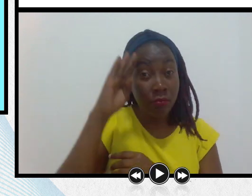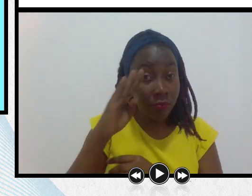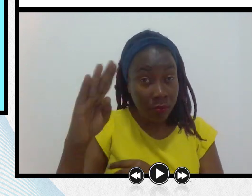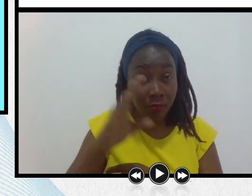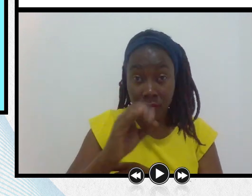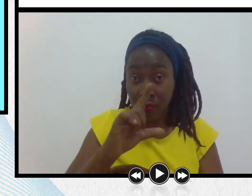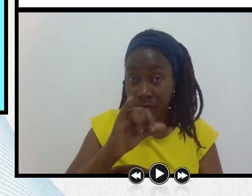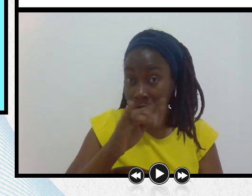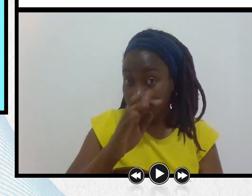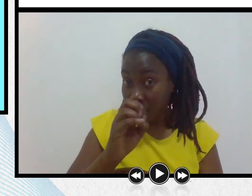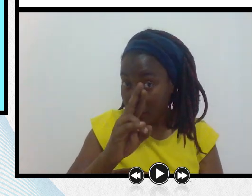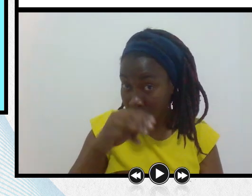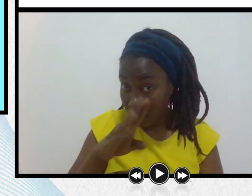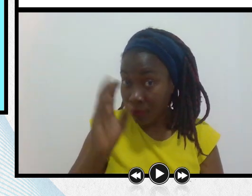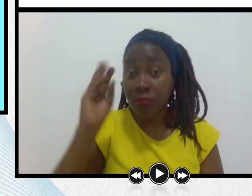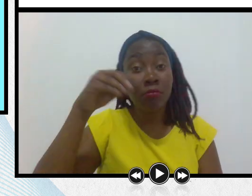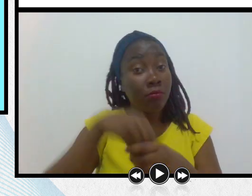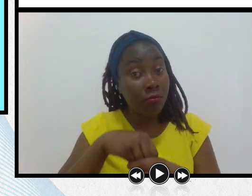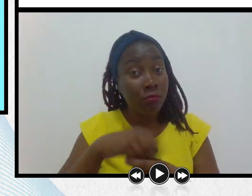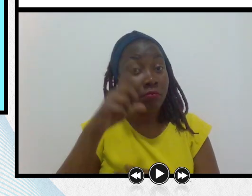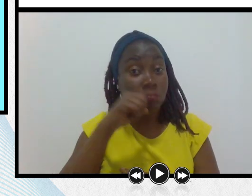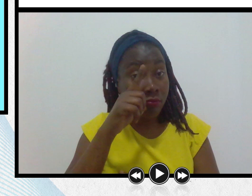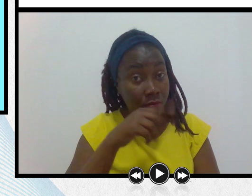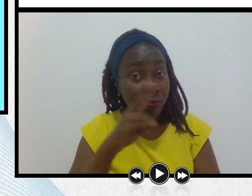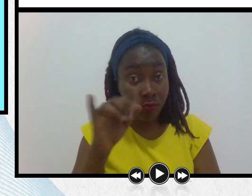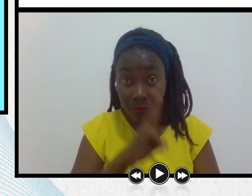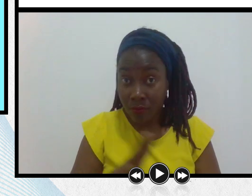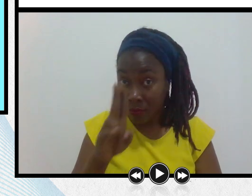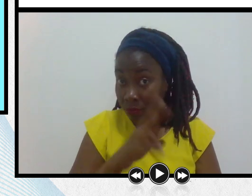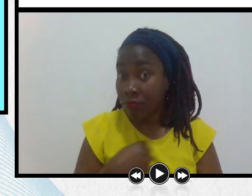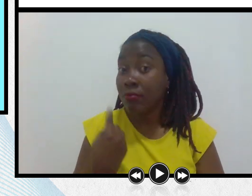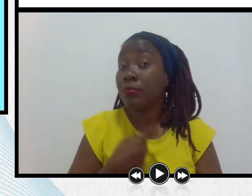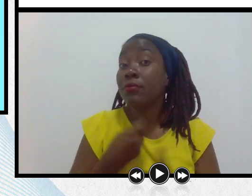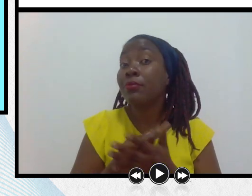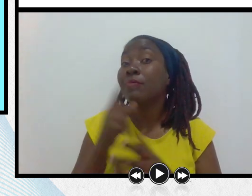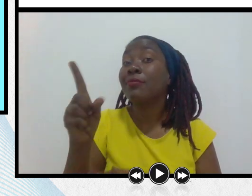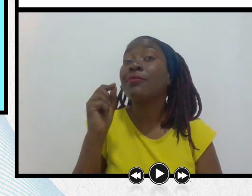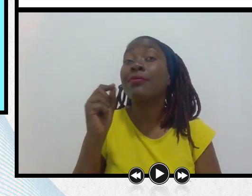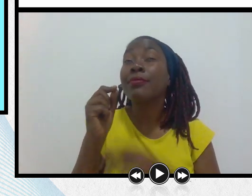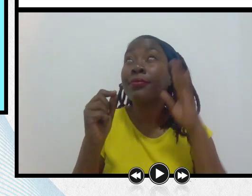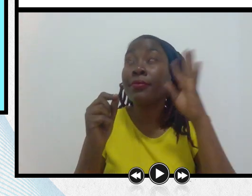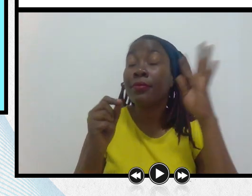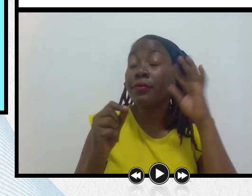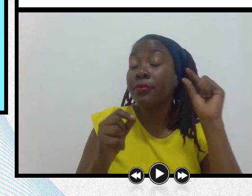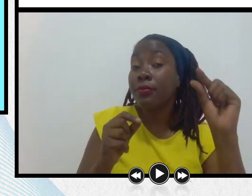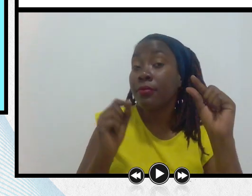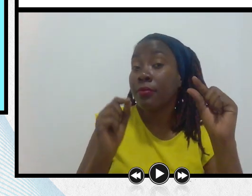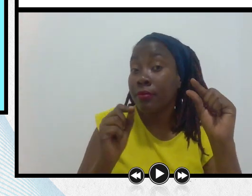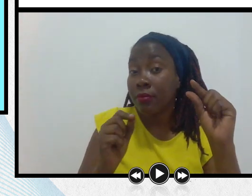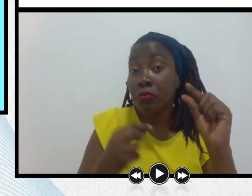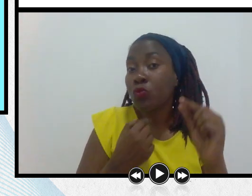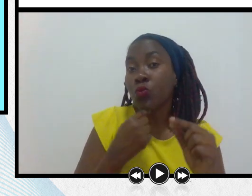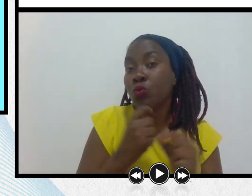de coliformes, na água que vai ser utilizada, a gente tem que pensar um pouquinho que